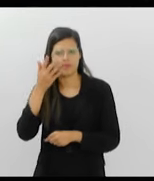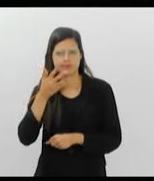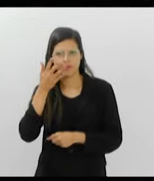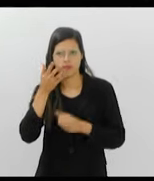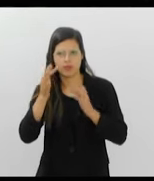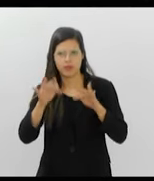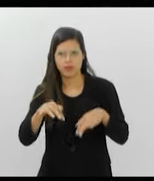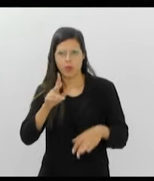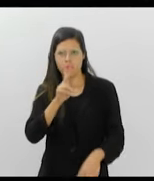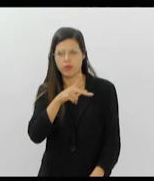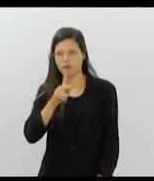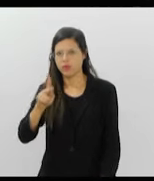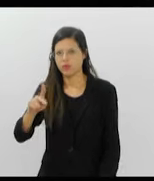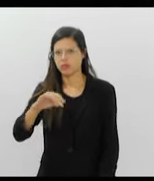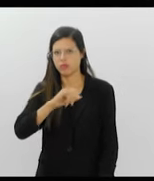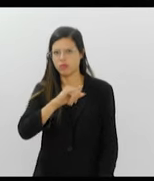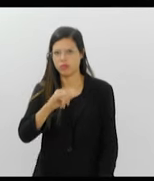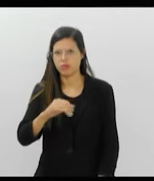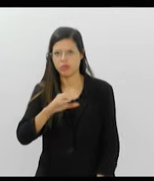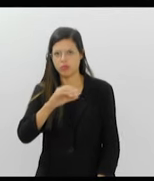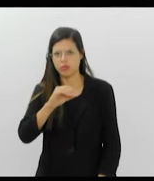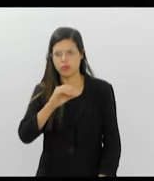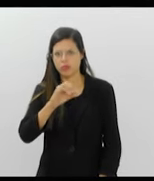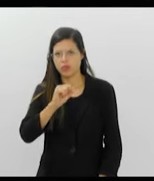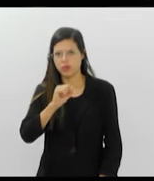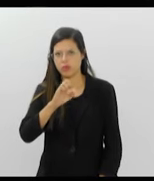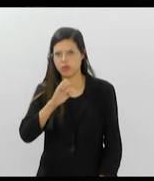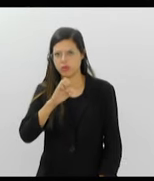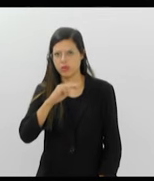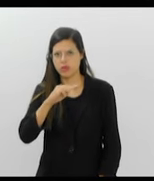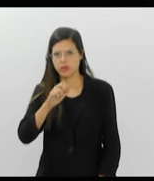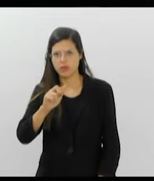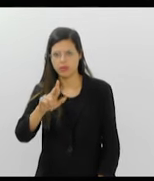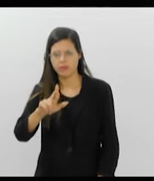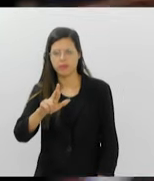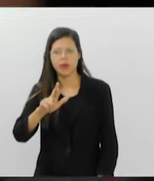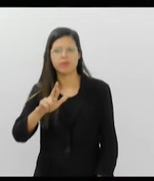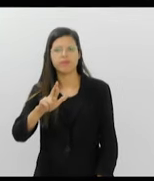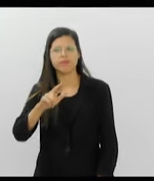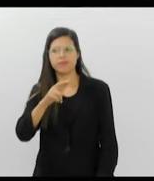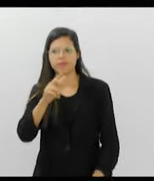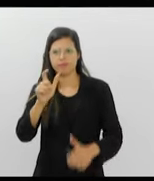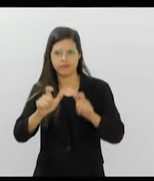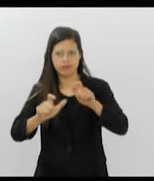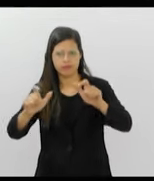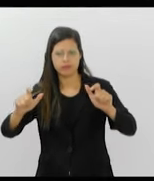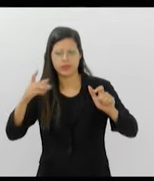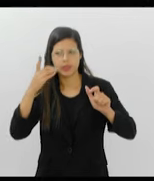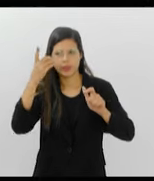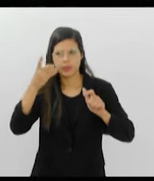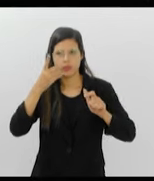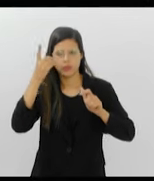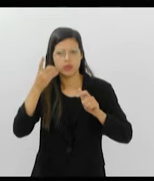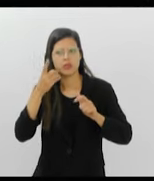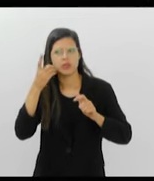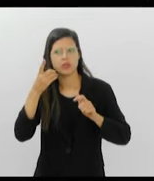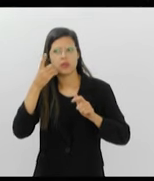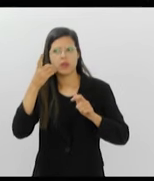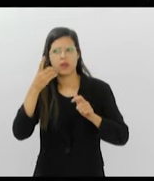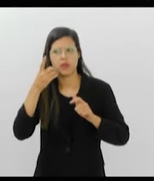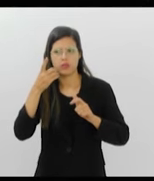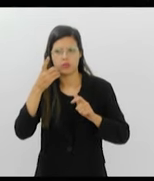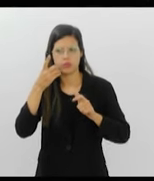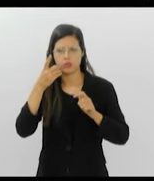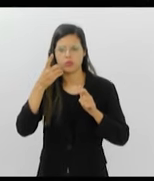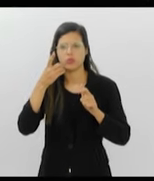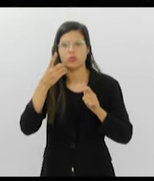professor Josemar, senhoras e senhores parlamentares que nos assistem de